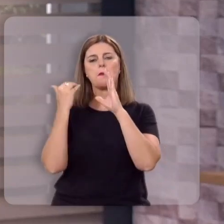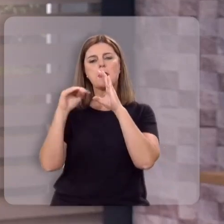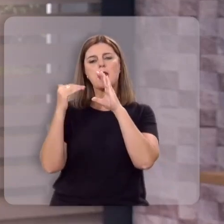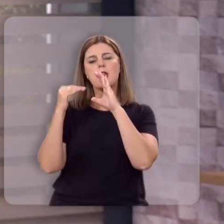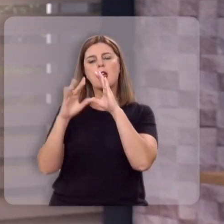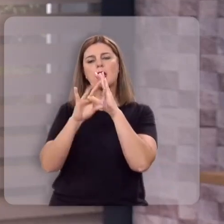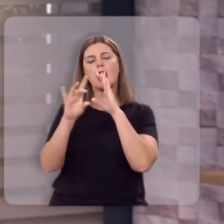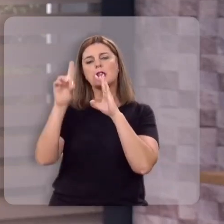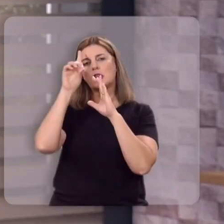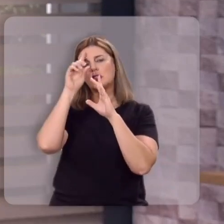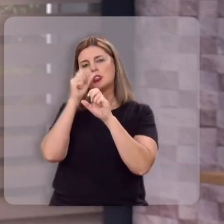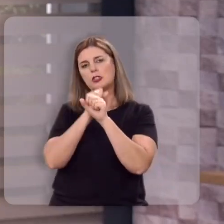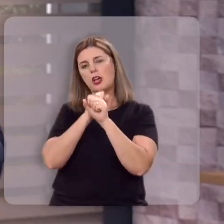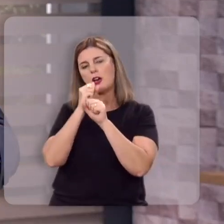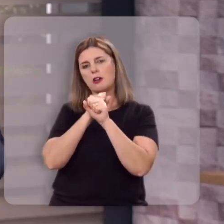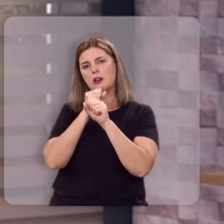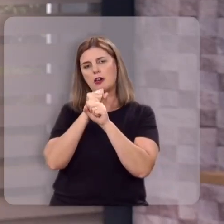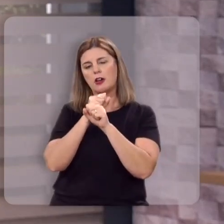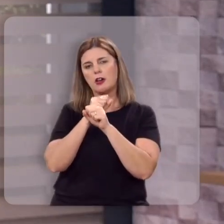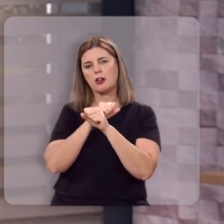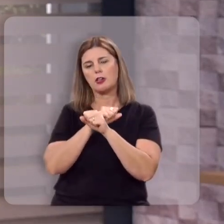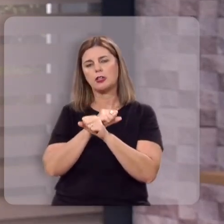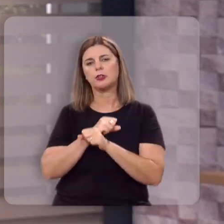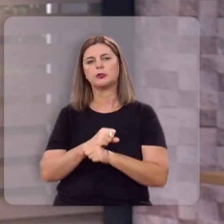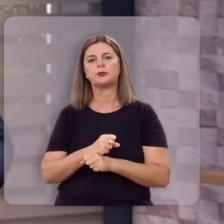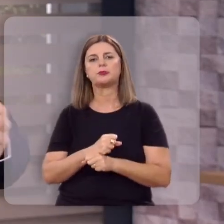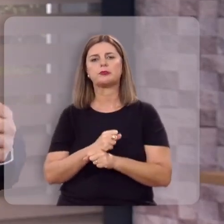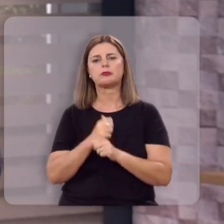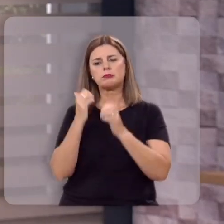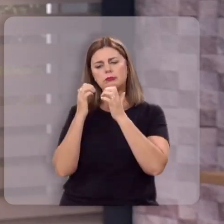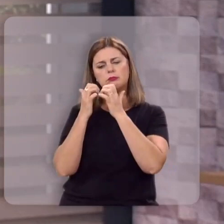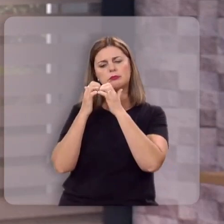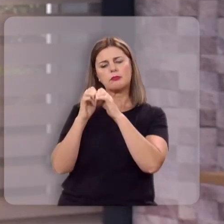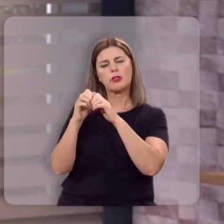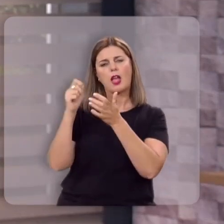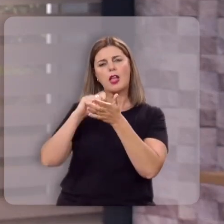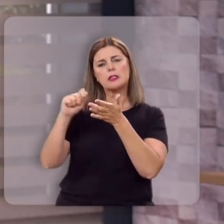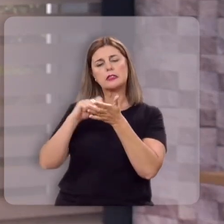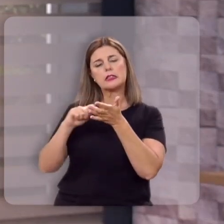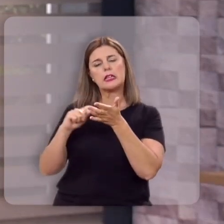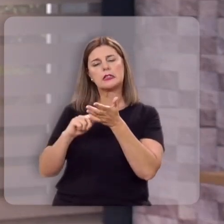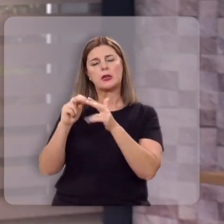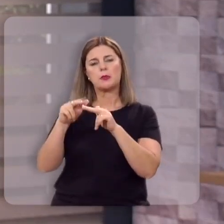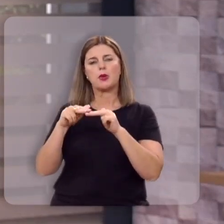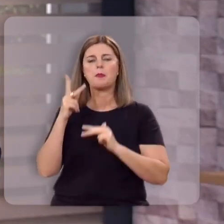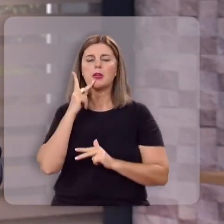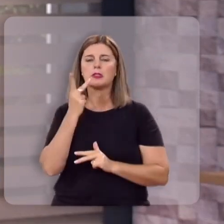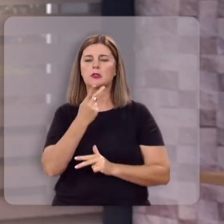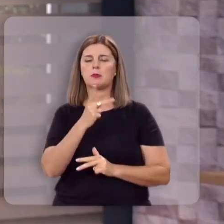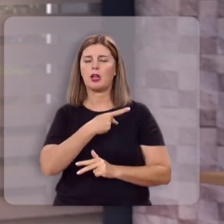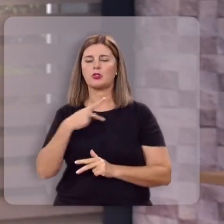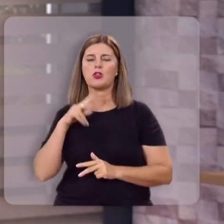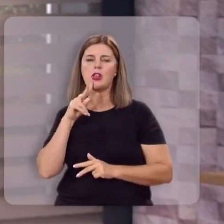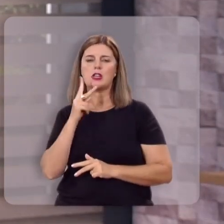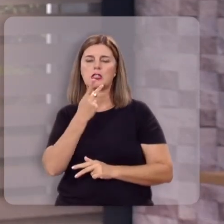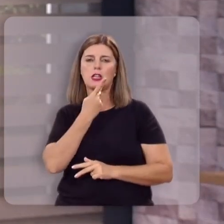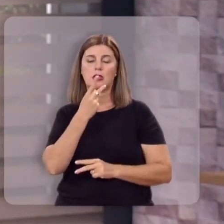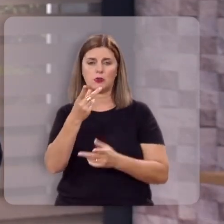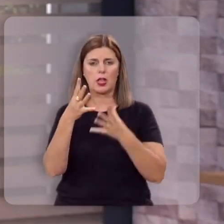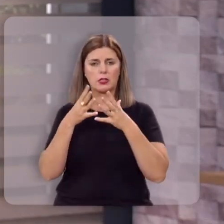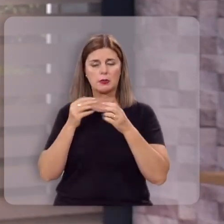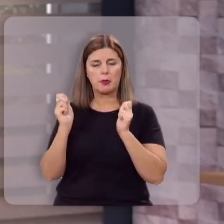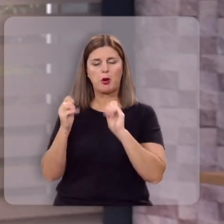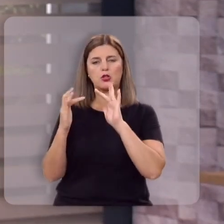para cada dia do seu ano, reflexões escritas pelo Reverendo Hernandes Dias Lopes. Para você